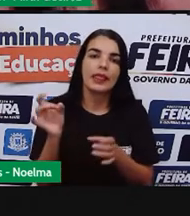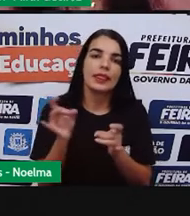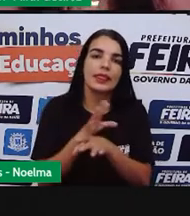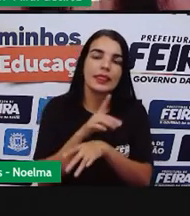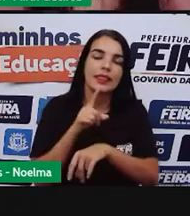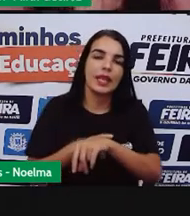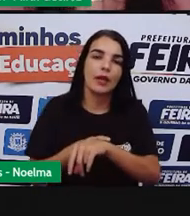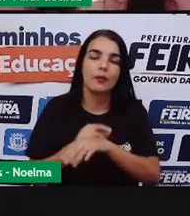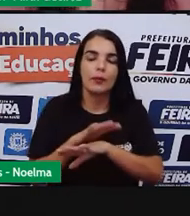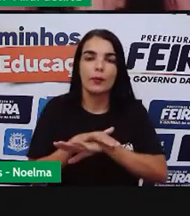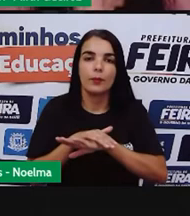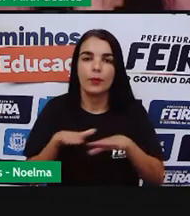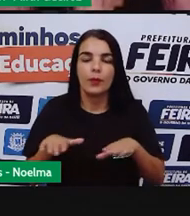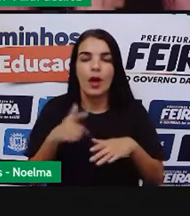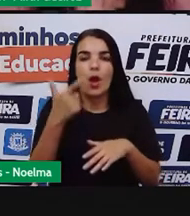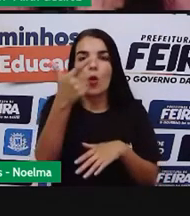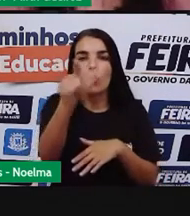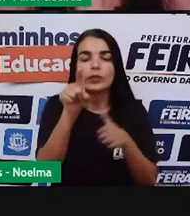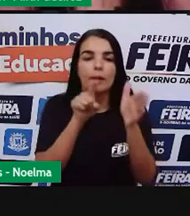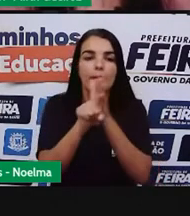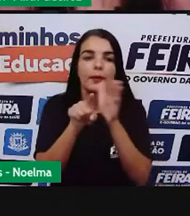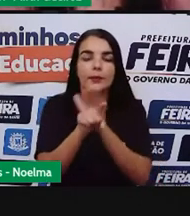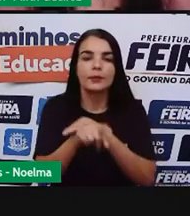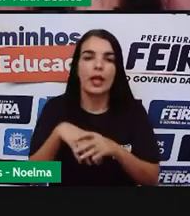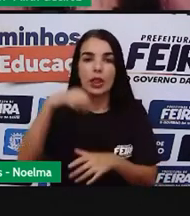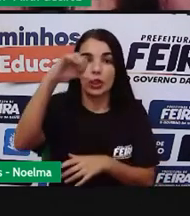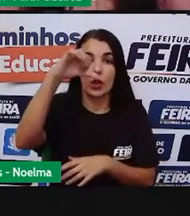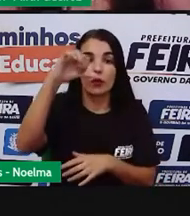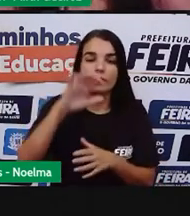Tempo. Vamos para a próxima questão.